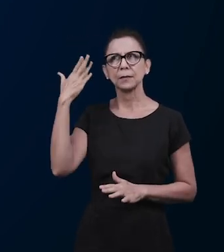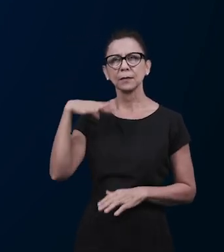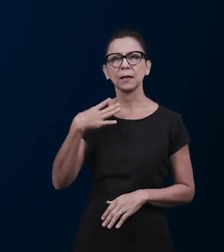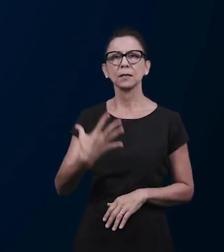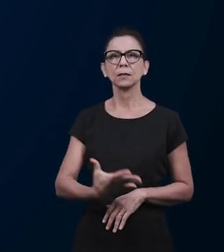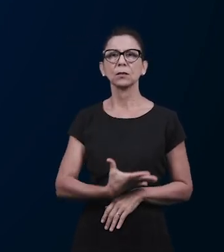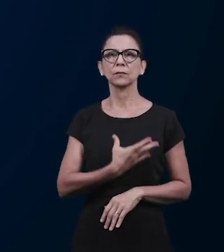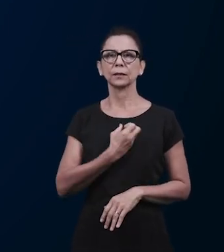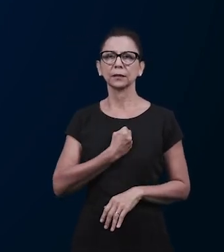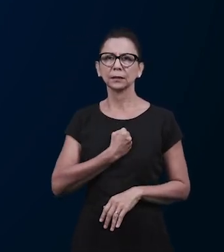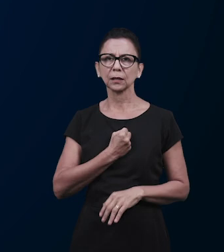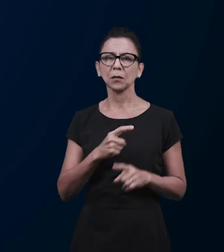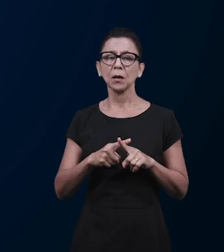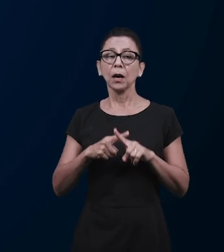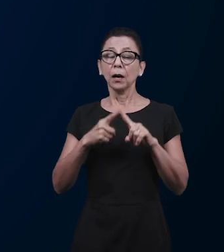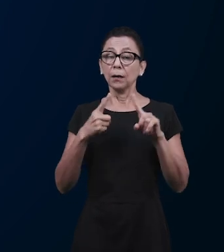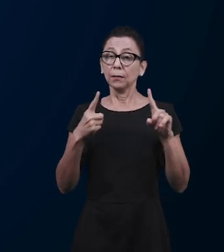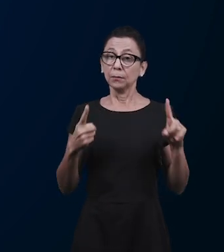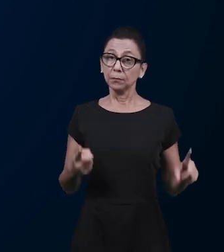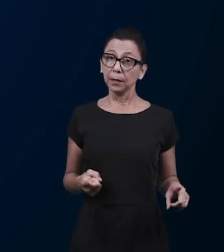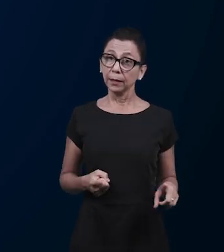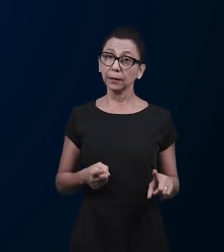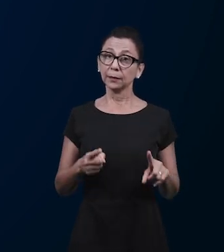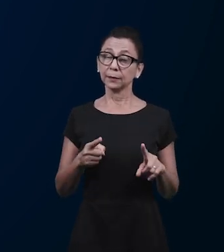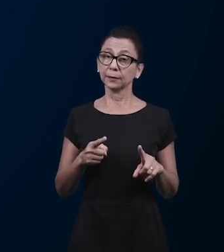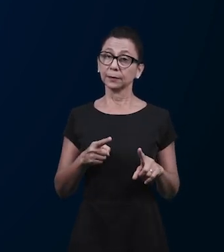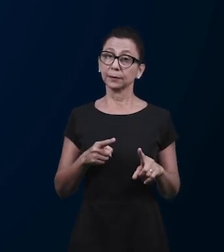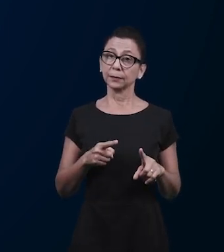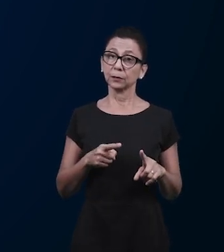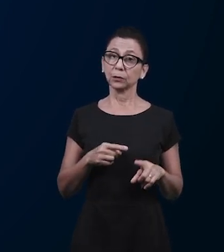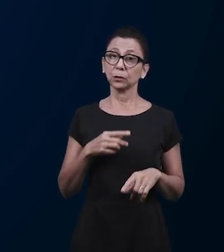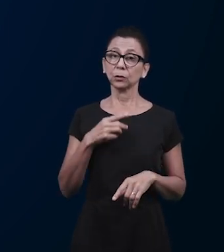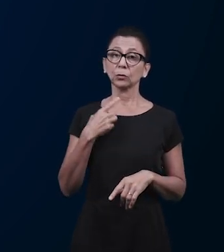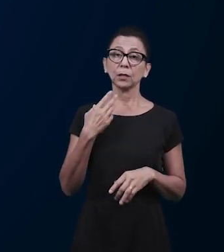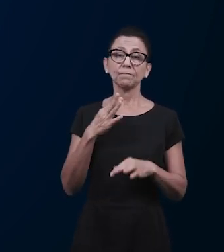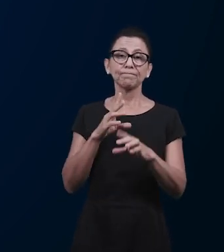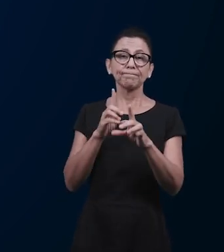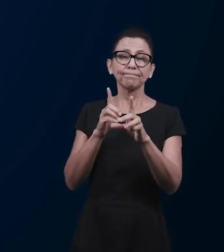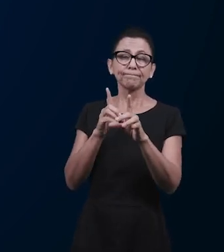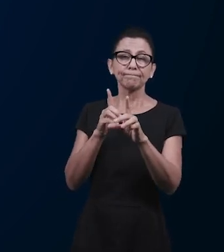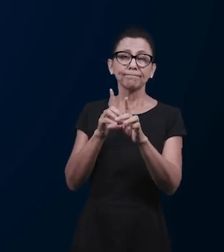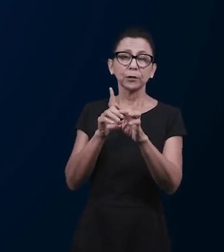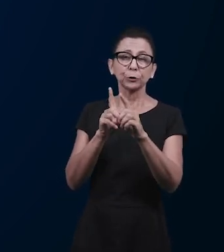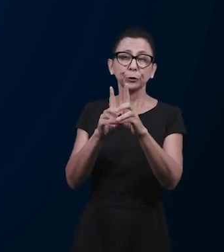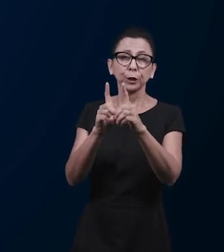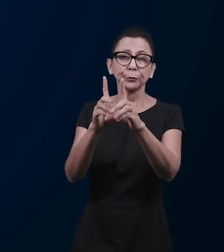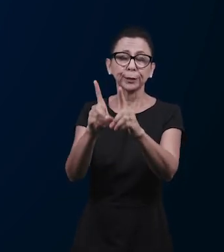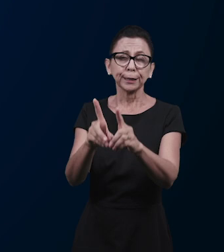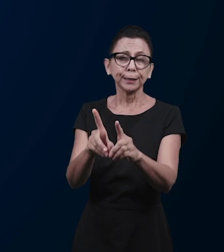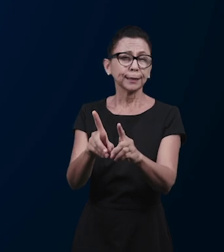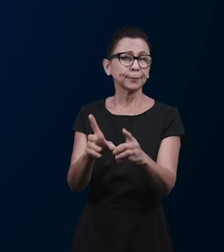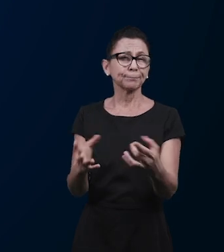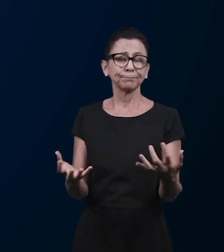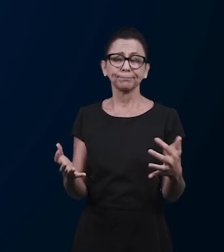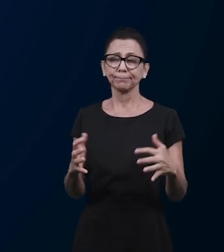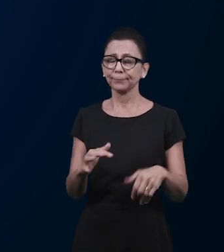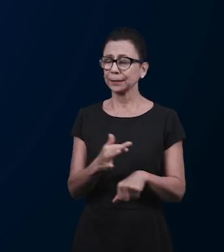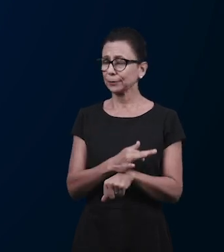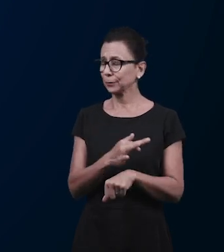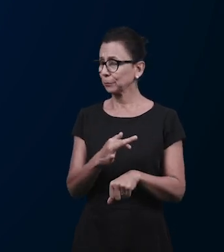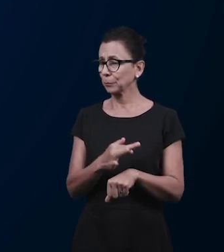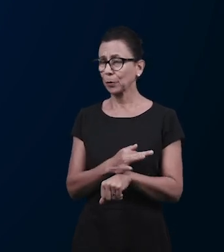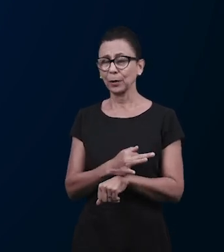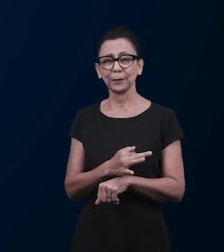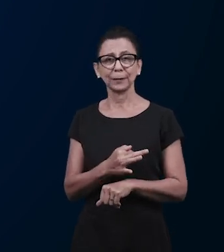a doutrina do Senhor que está na palavra, vem o sol, que é tipo das provas, e ele não